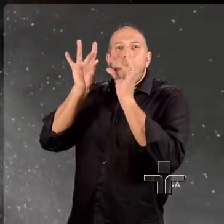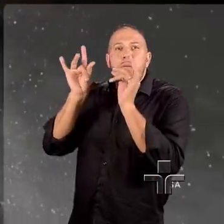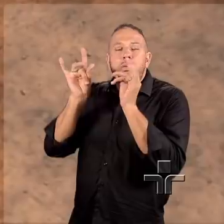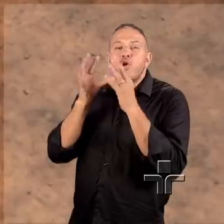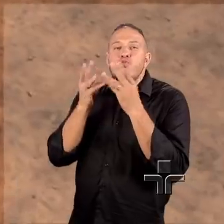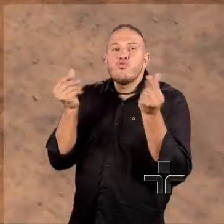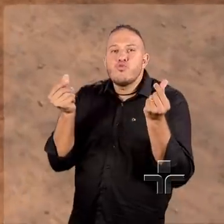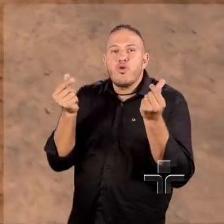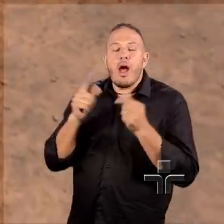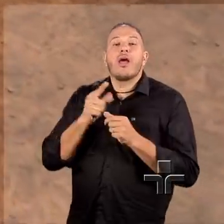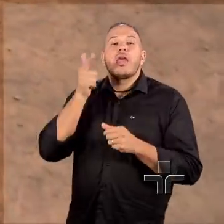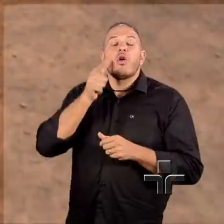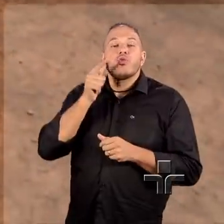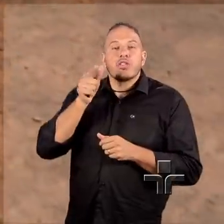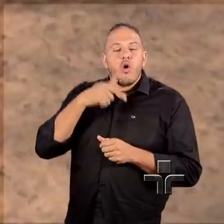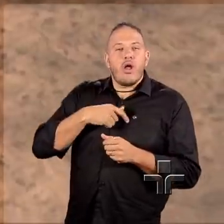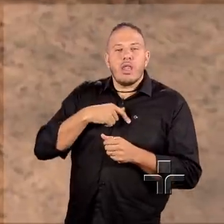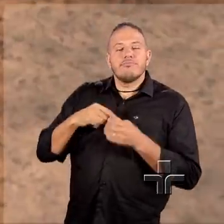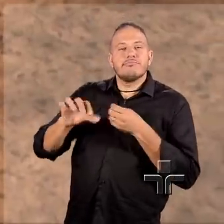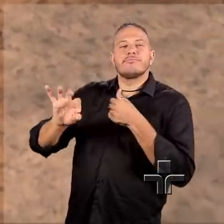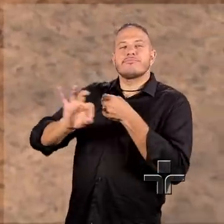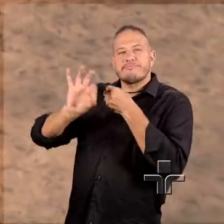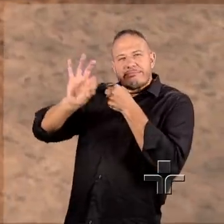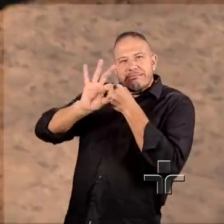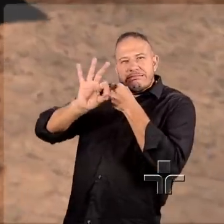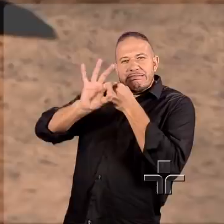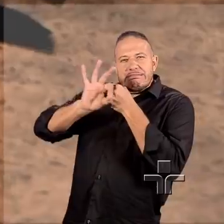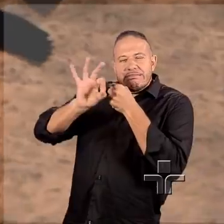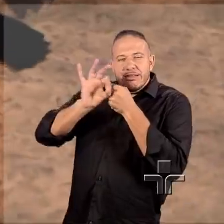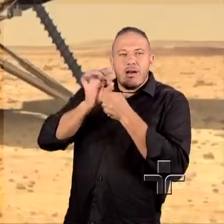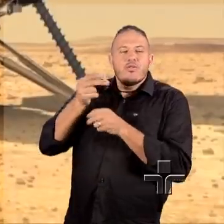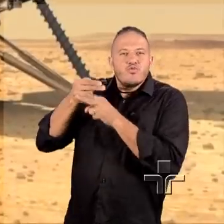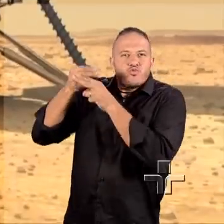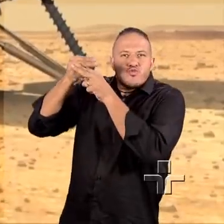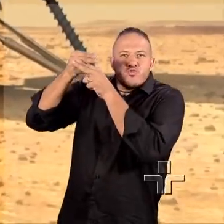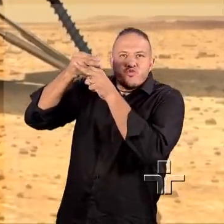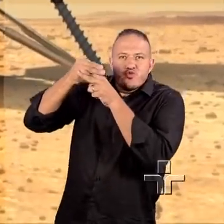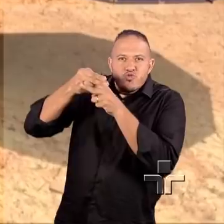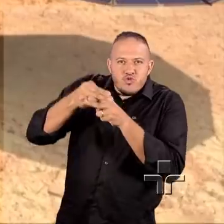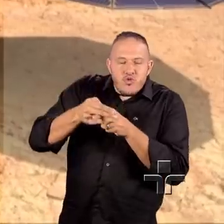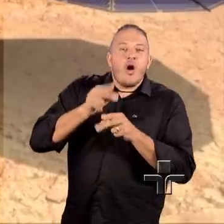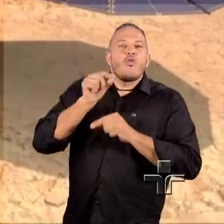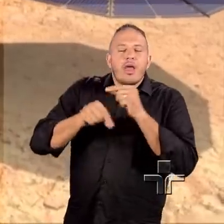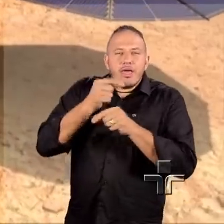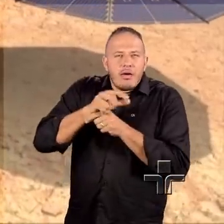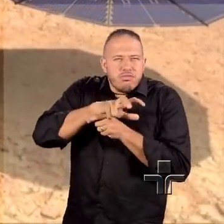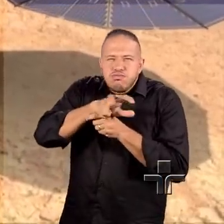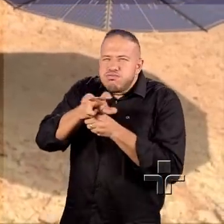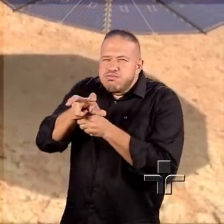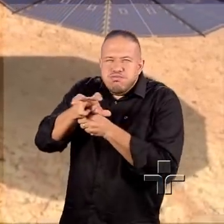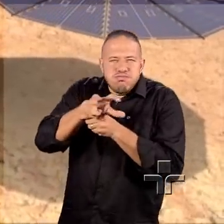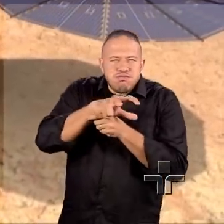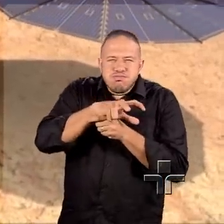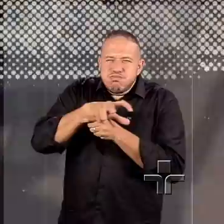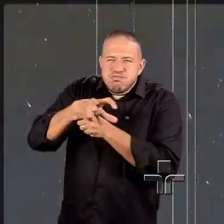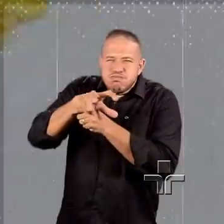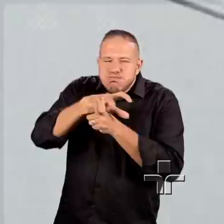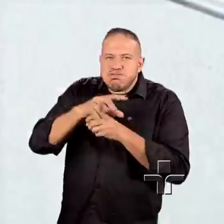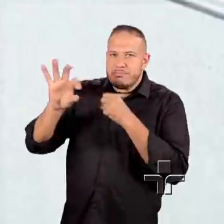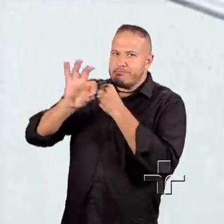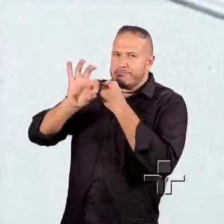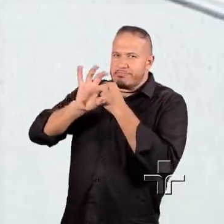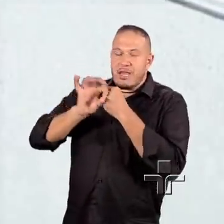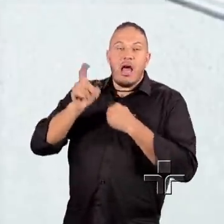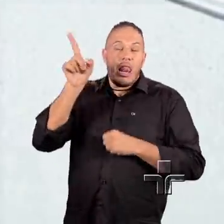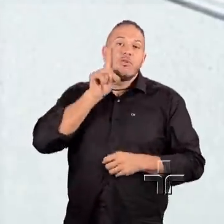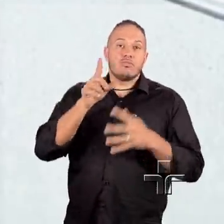espaço. E quem chegou ao planeta vermelho foi a sonda Mars Insight da NASA. A missão da nave é fazer um check-up do interior de Marte. Nos